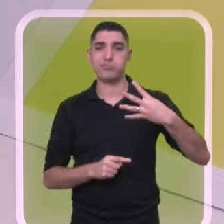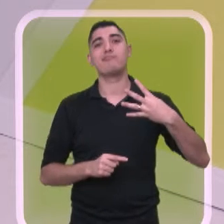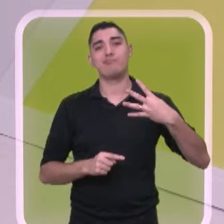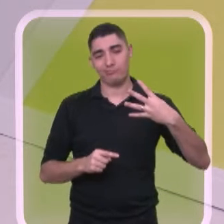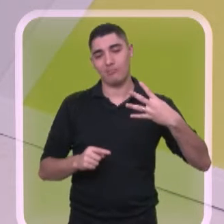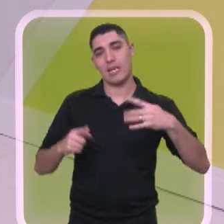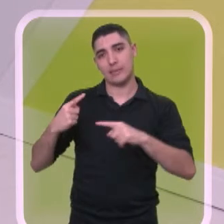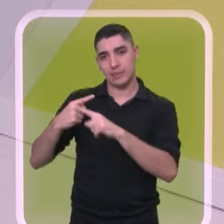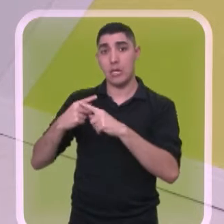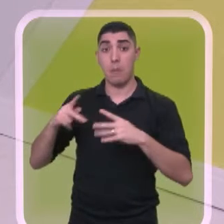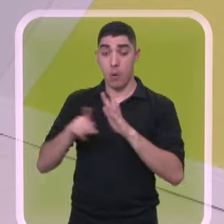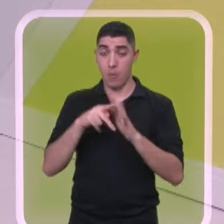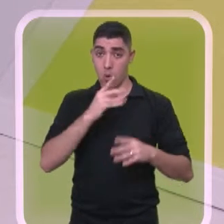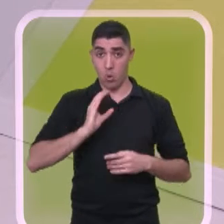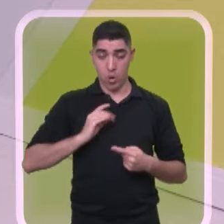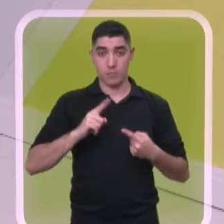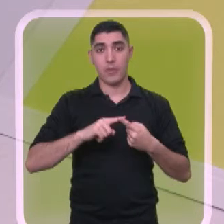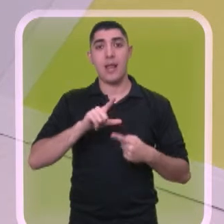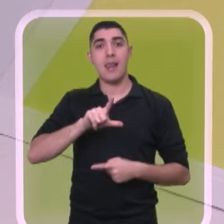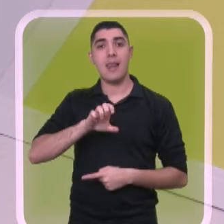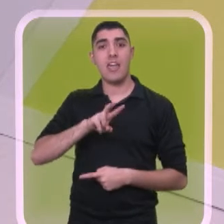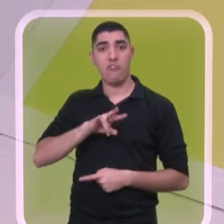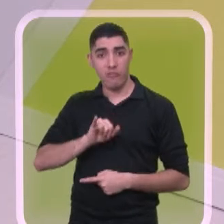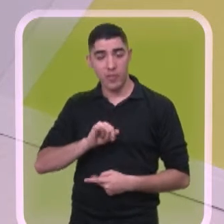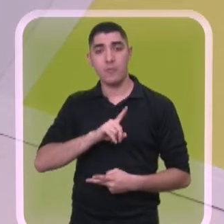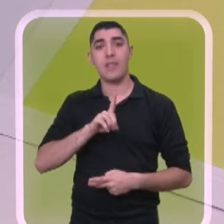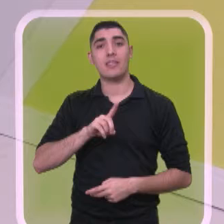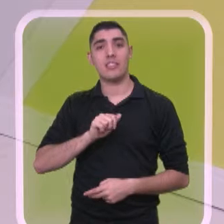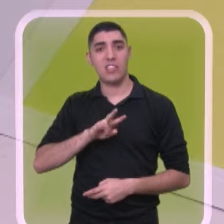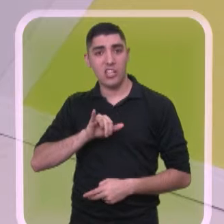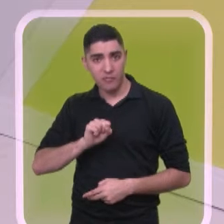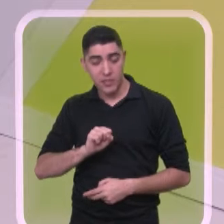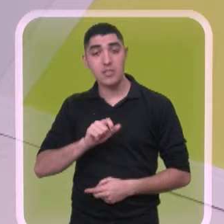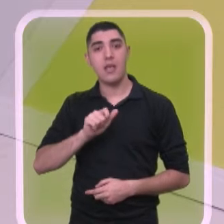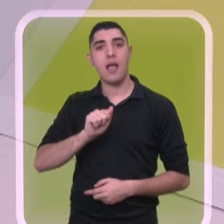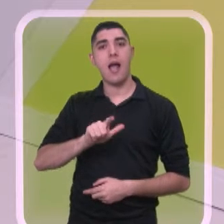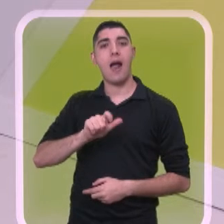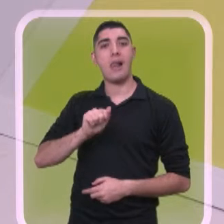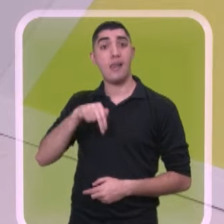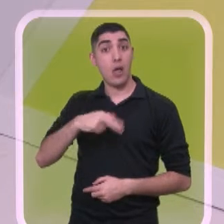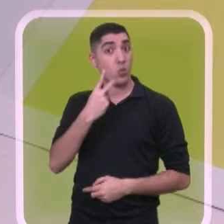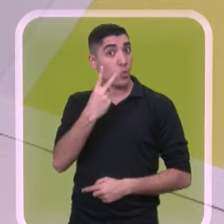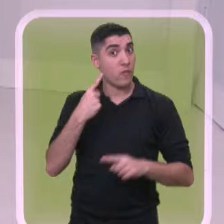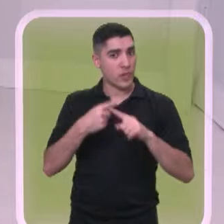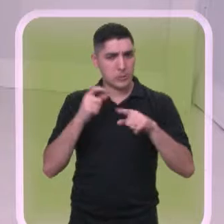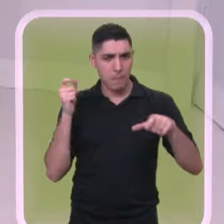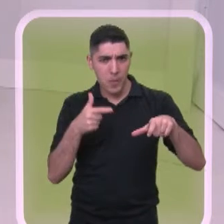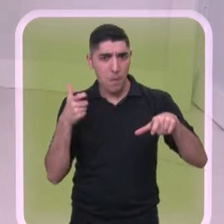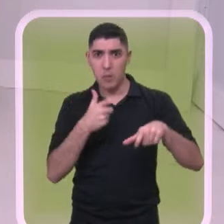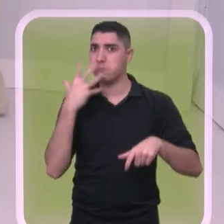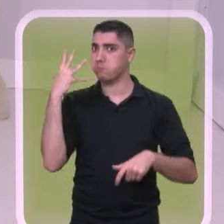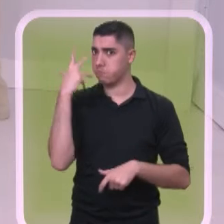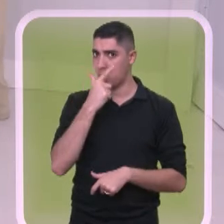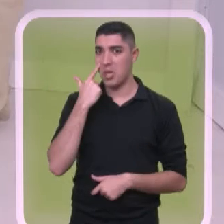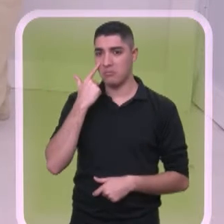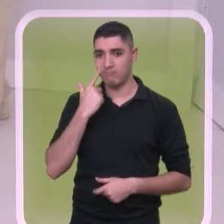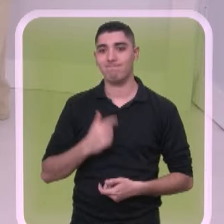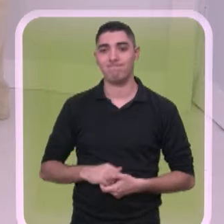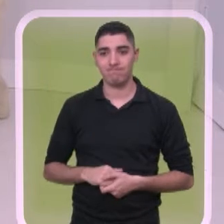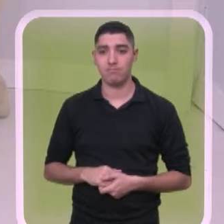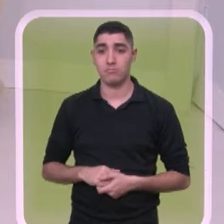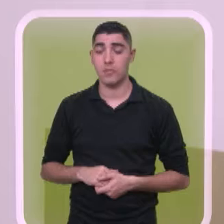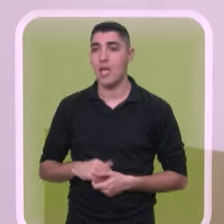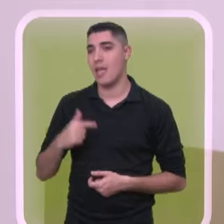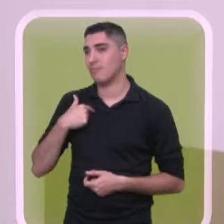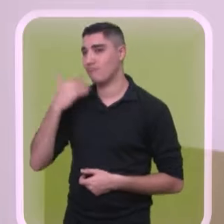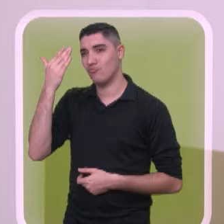Os gols do Timão foram marcados por Levi, Davis e Alan 2 vezes. Aliás, Brunão, só golaço desse jogo. Eu não vi os